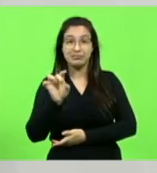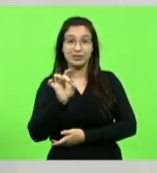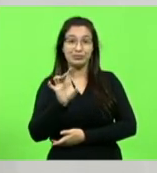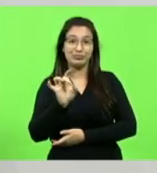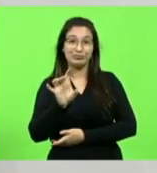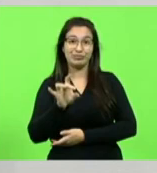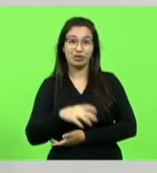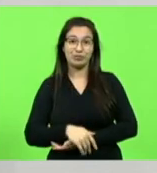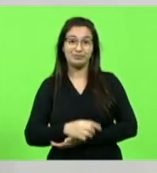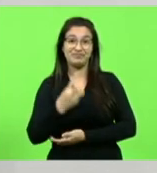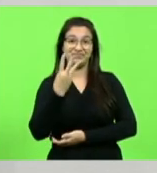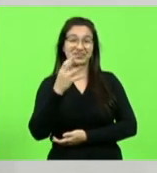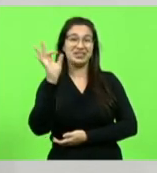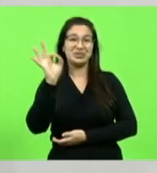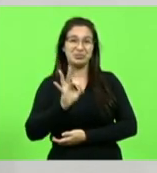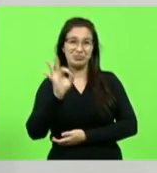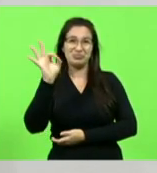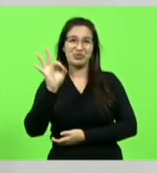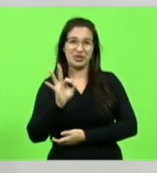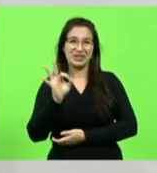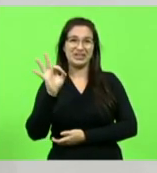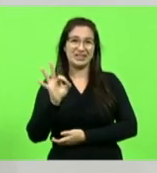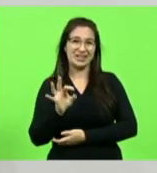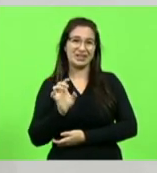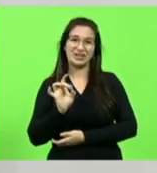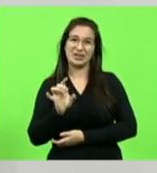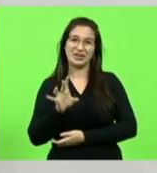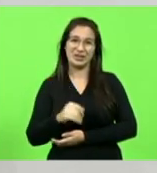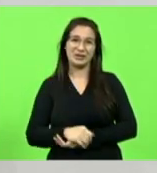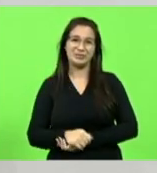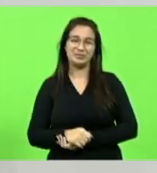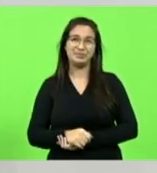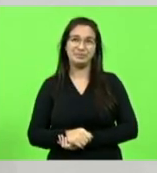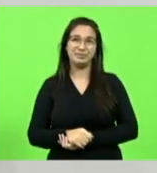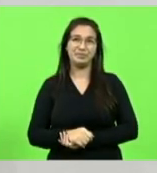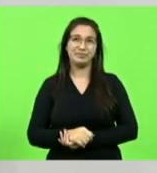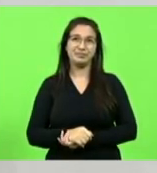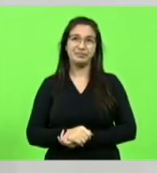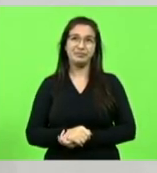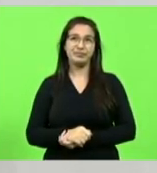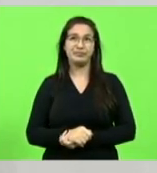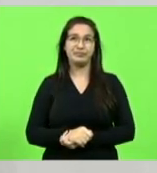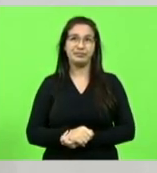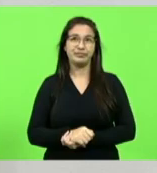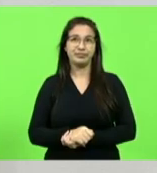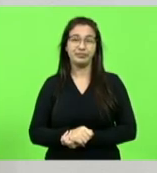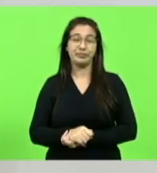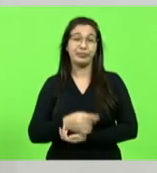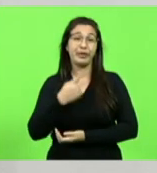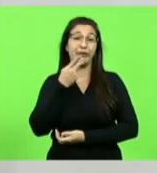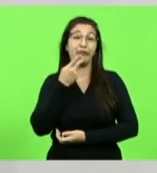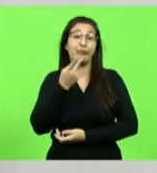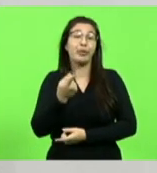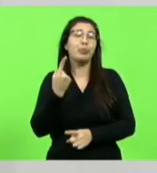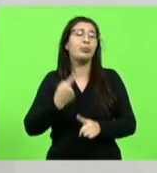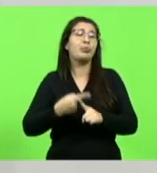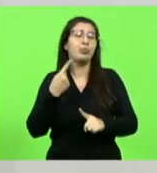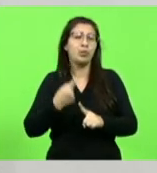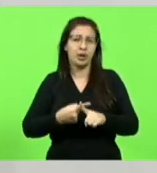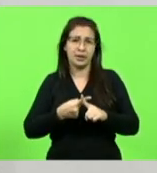de 3% do total de multas que levaram tiveram que pagar. E eu digo isso